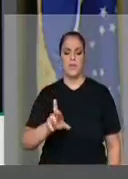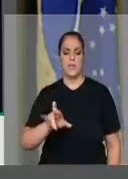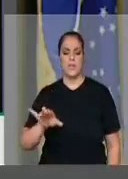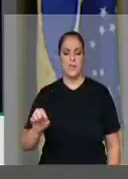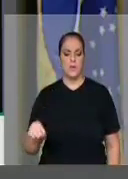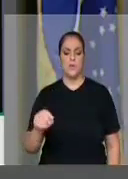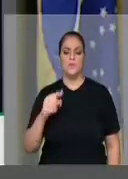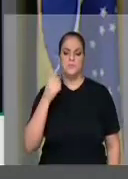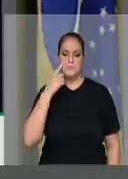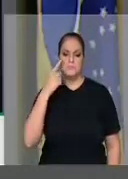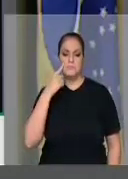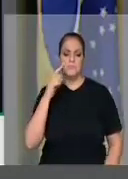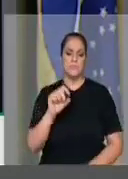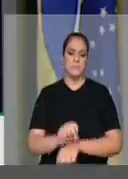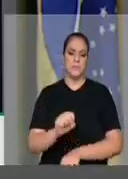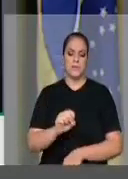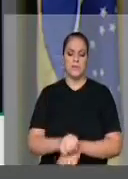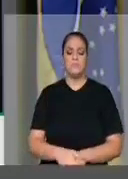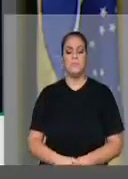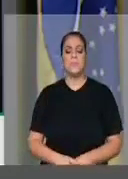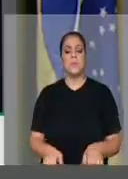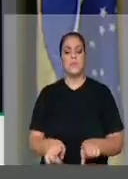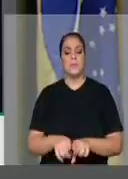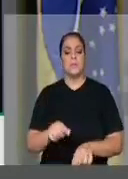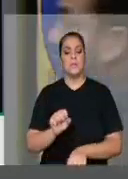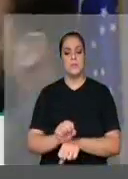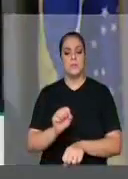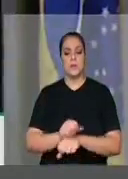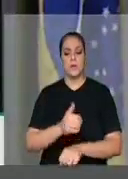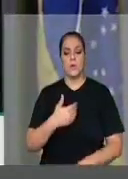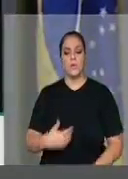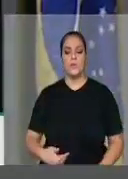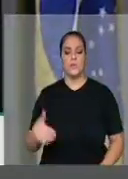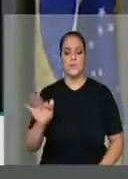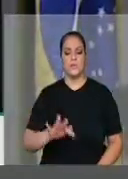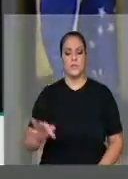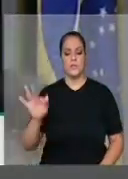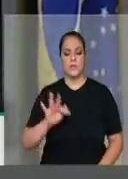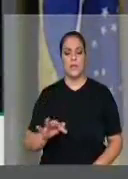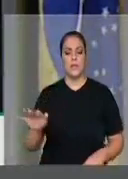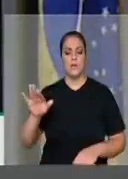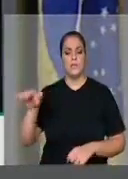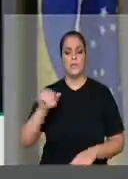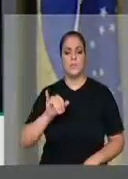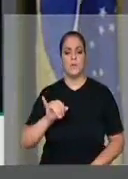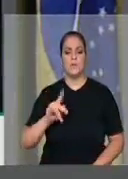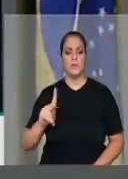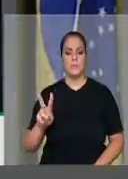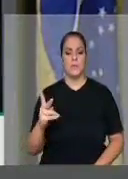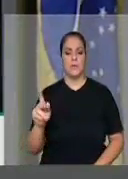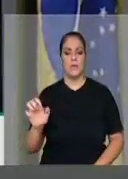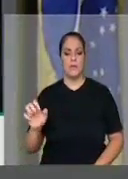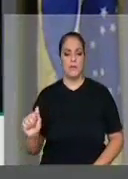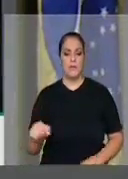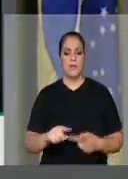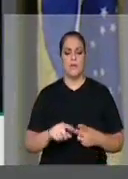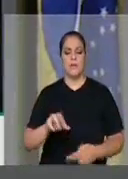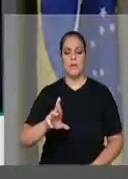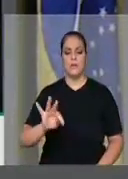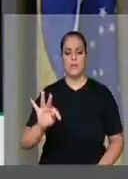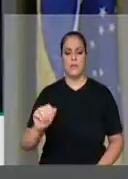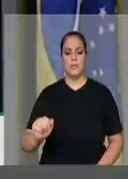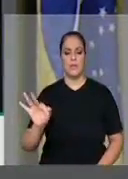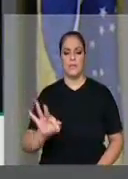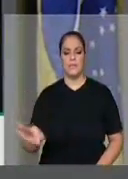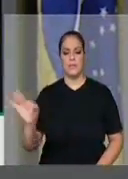Estamos aguardando também que o governo federal coloque a Receita Federal e o IPEA para discutir a